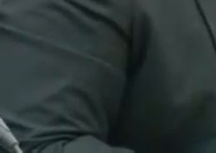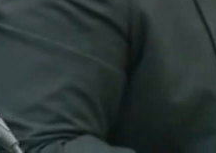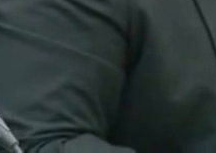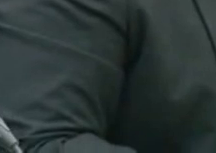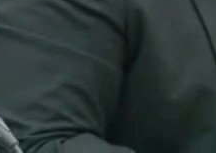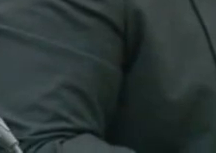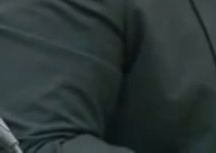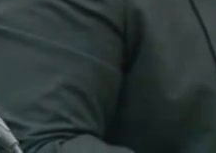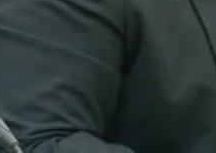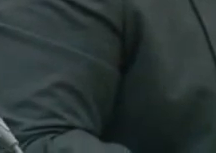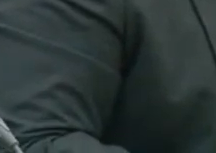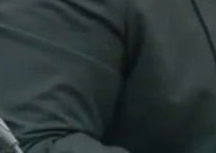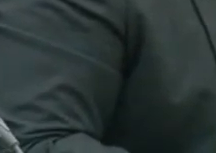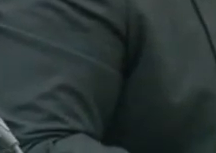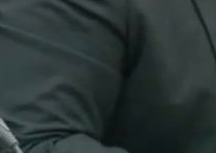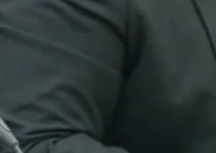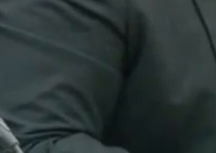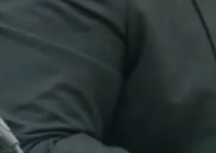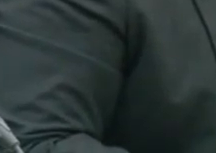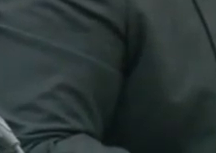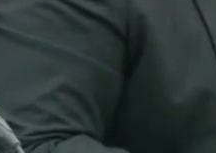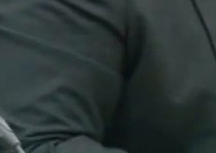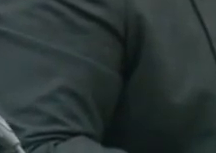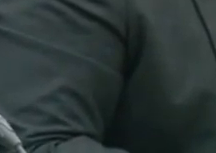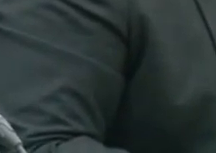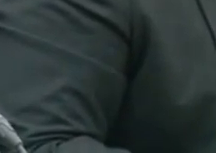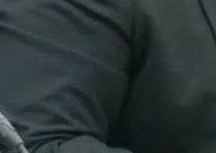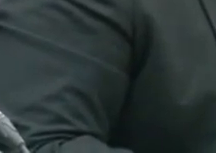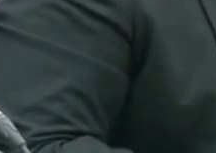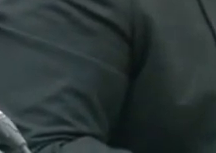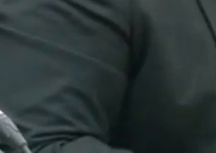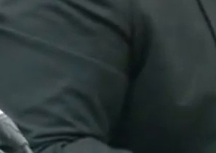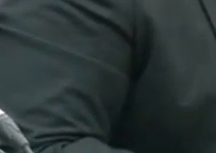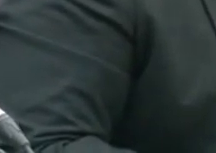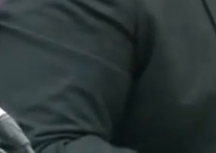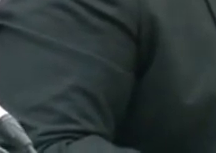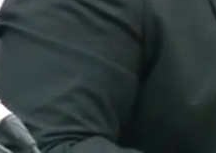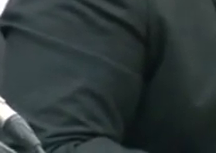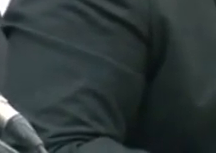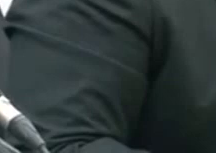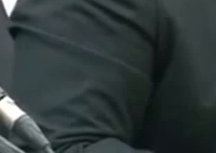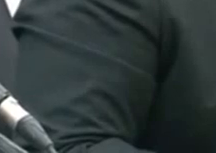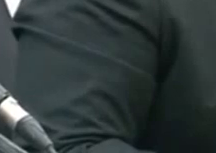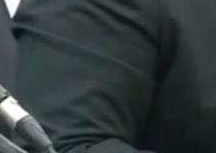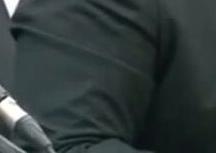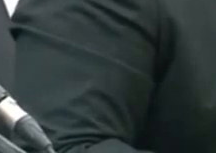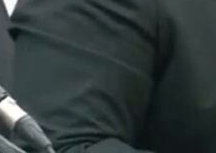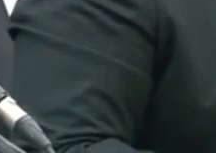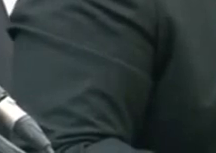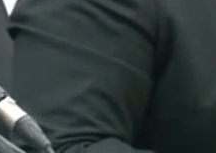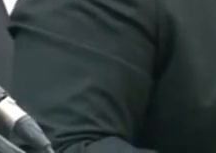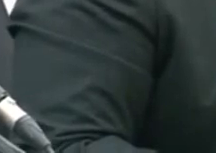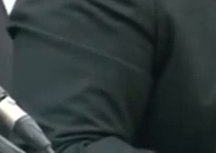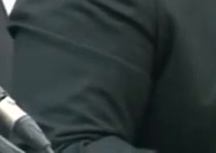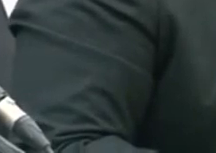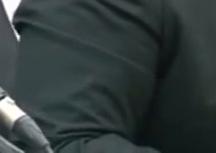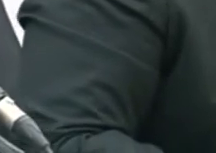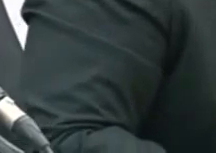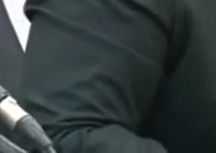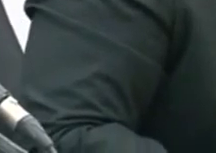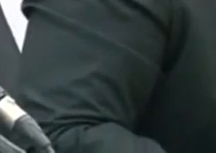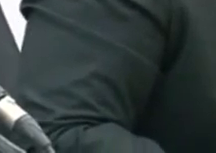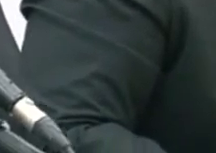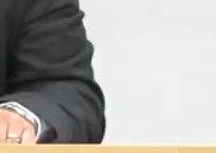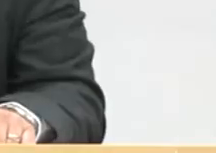Pareceres 43 da Comissão de Justiça, 50 da Comissão de Finanças e 53 da Comissão de Obras,